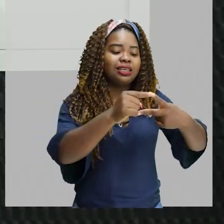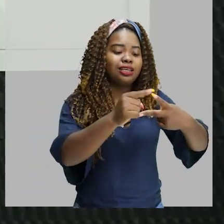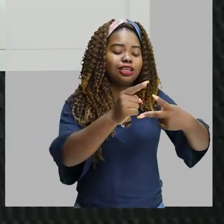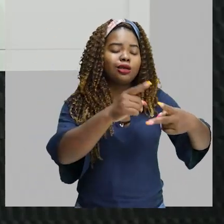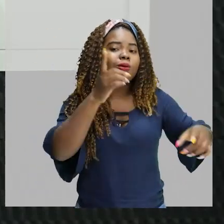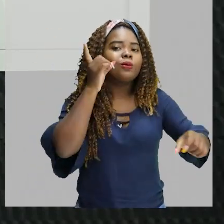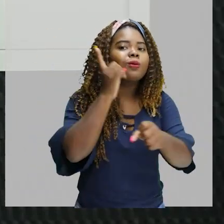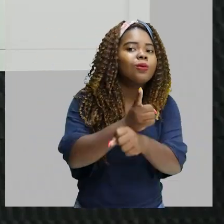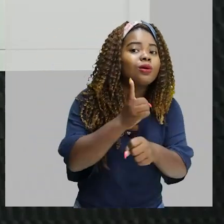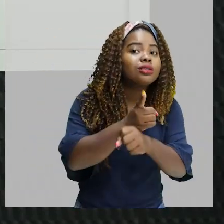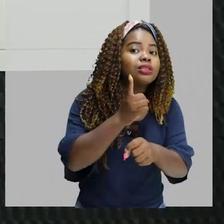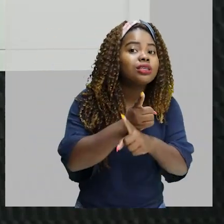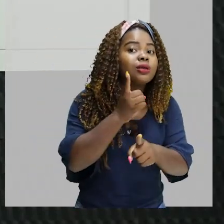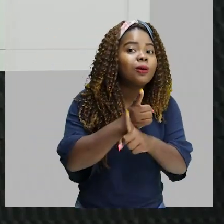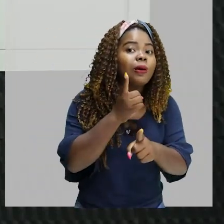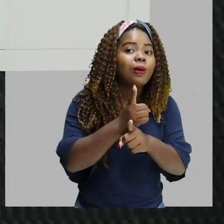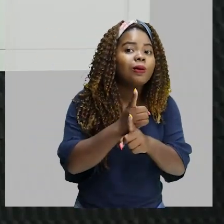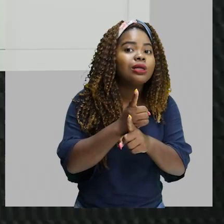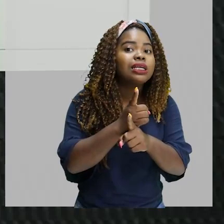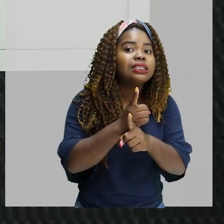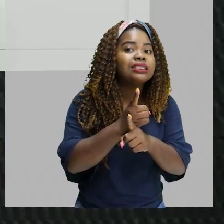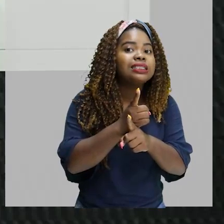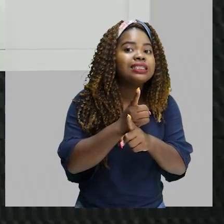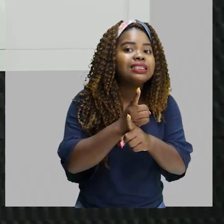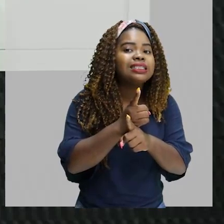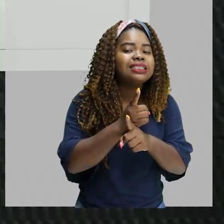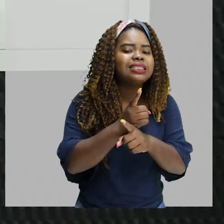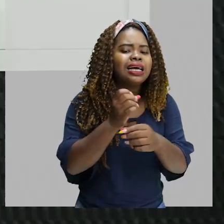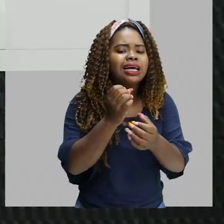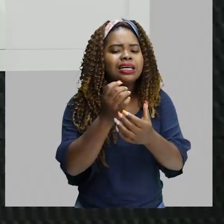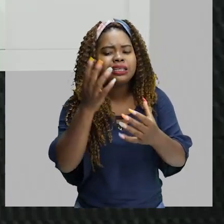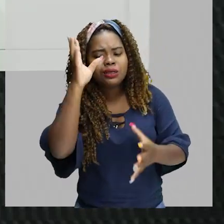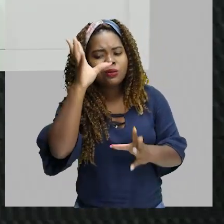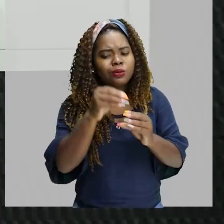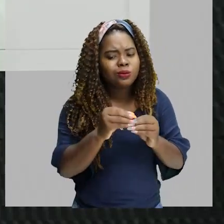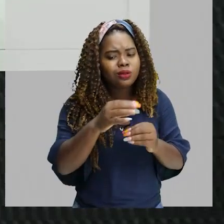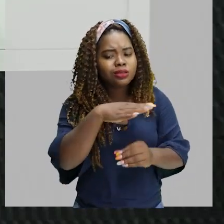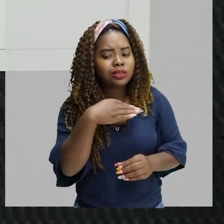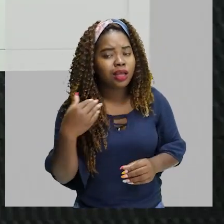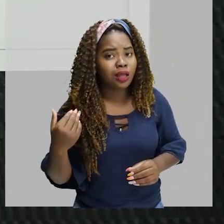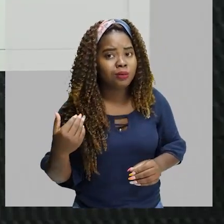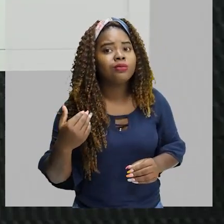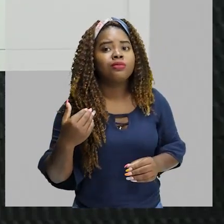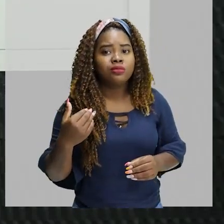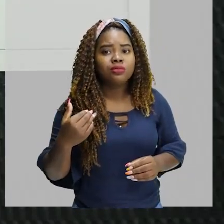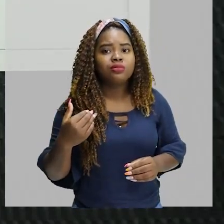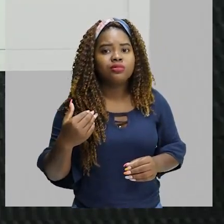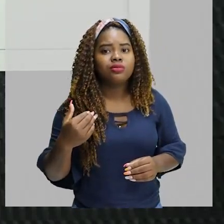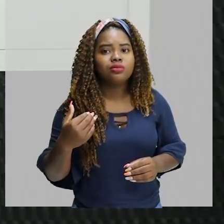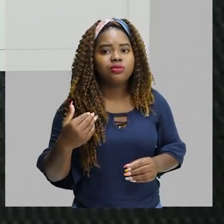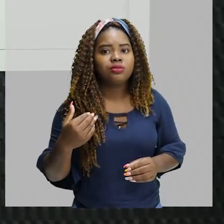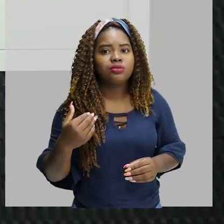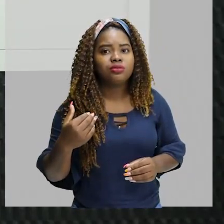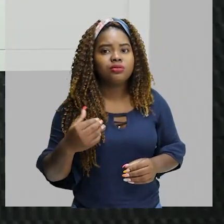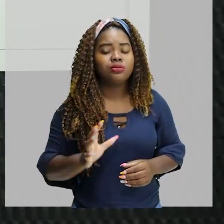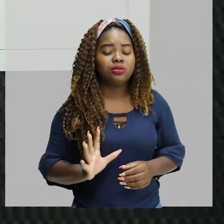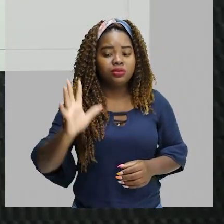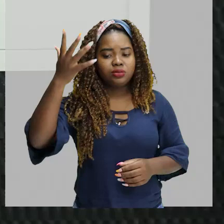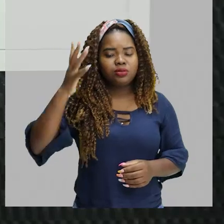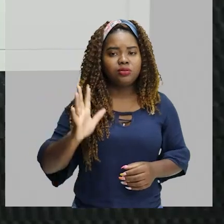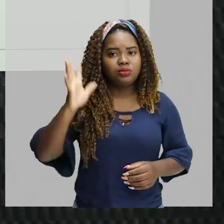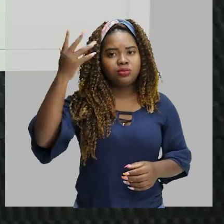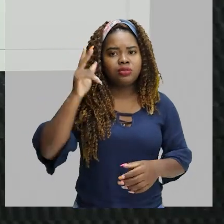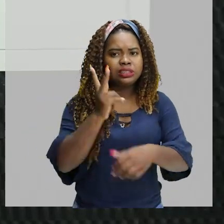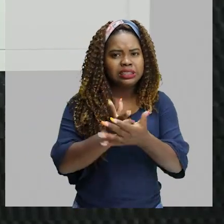descobre, quando você encontra, quando você conclui a morte como algo presente, claro, o